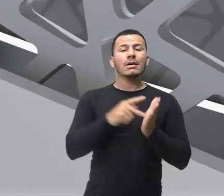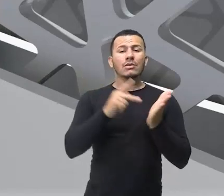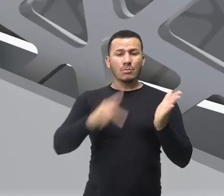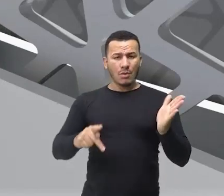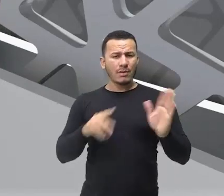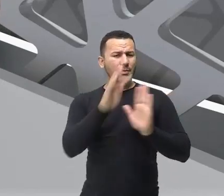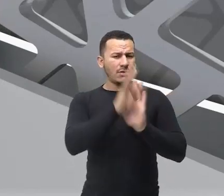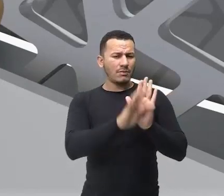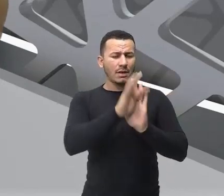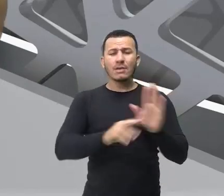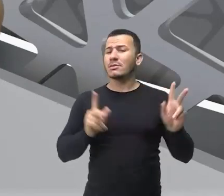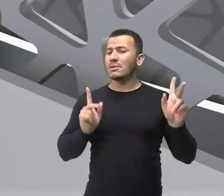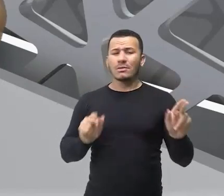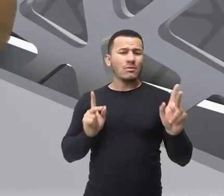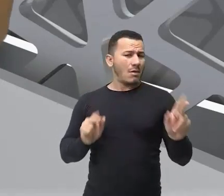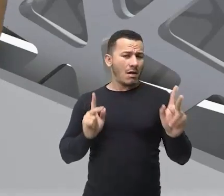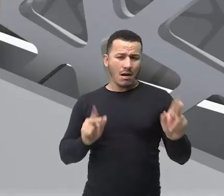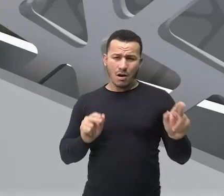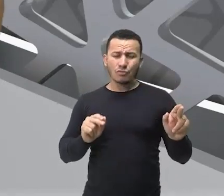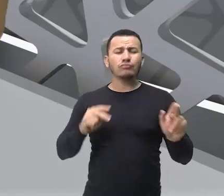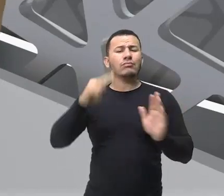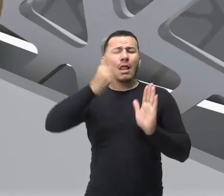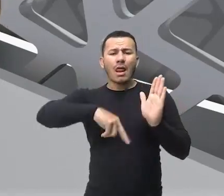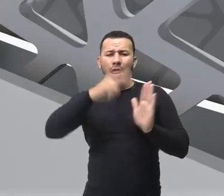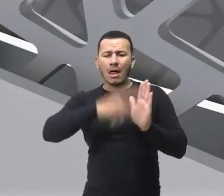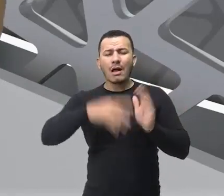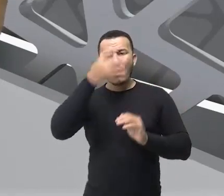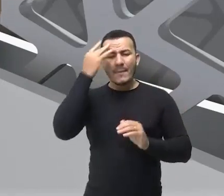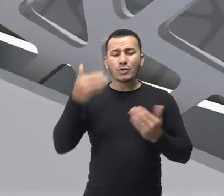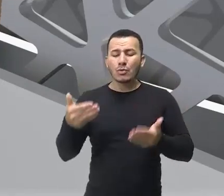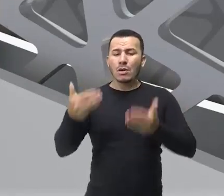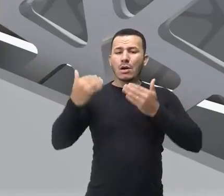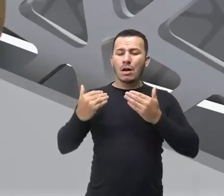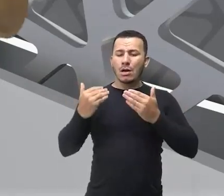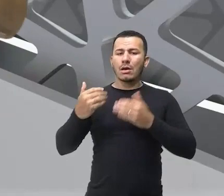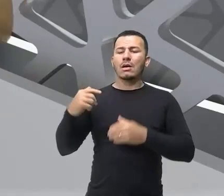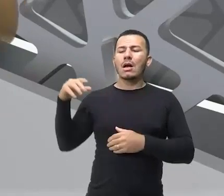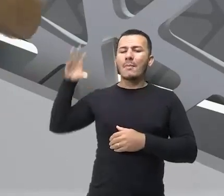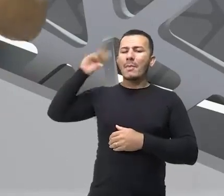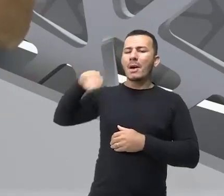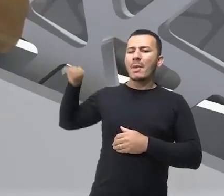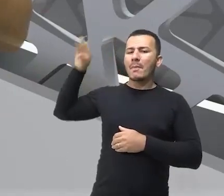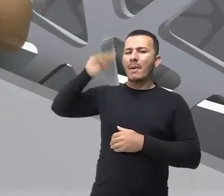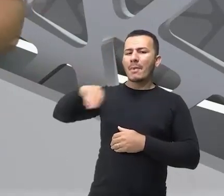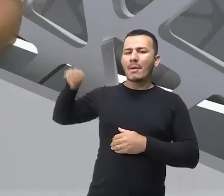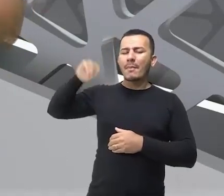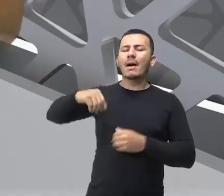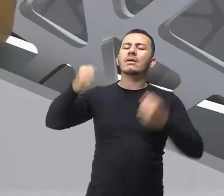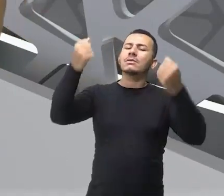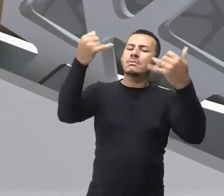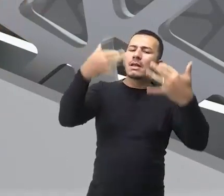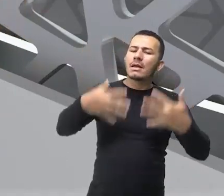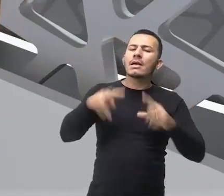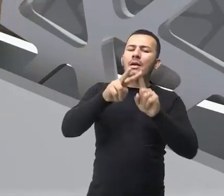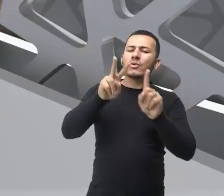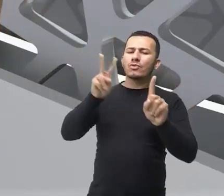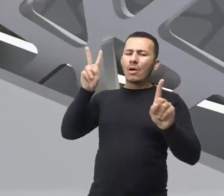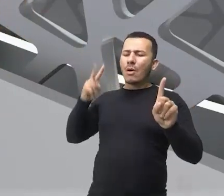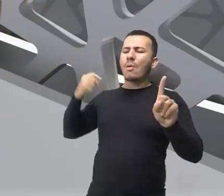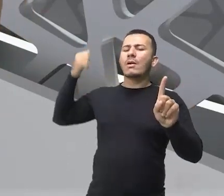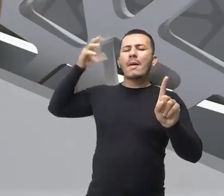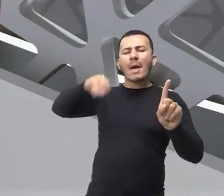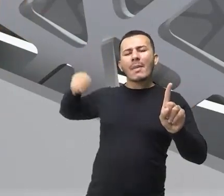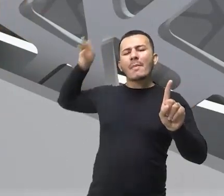de texto, nós vamos ter também o eu lírico, que é exatamente quem fala no poema, quem conta uma história. Então, observem que